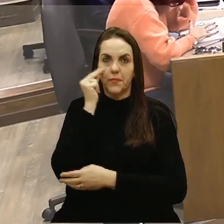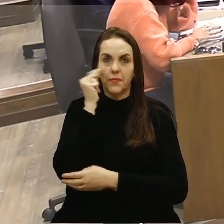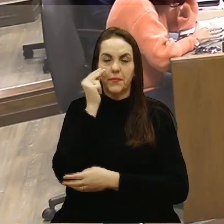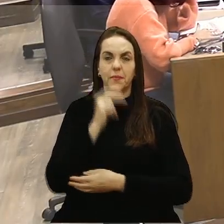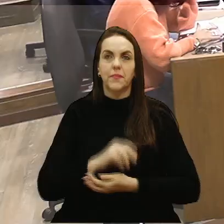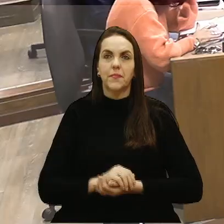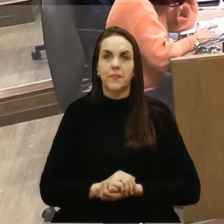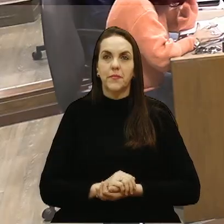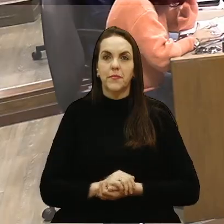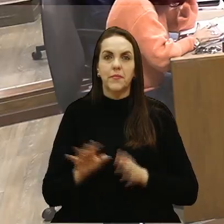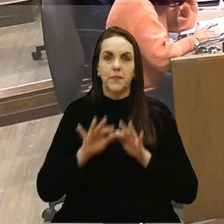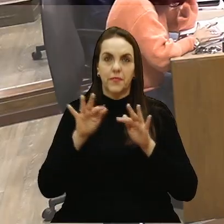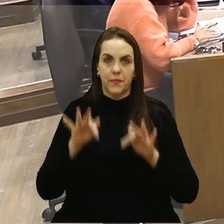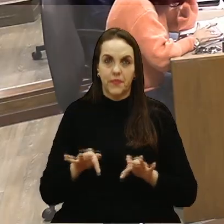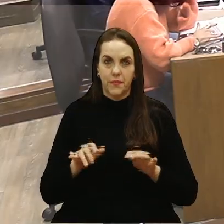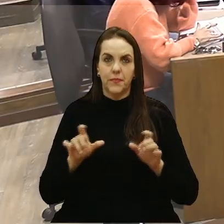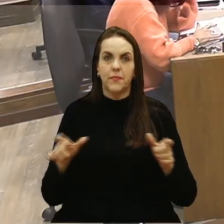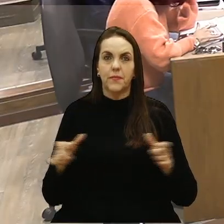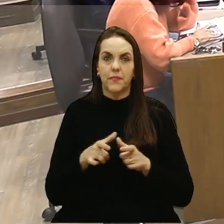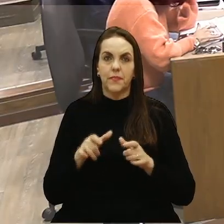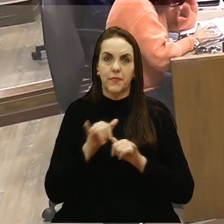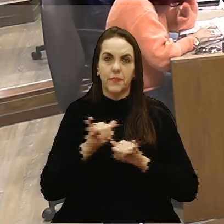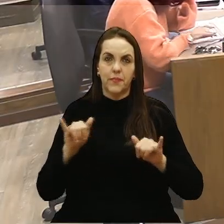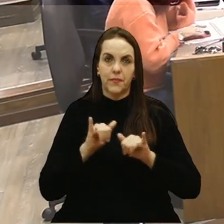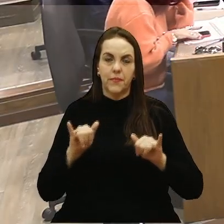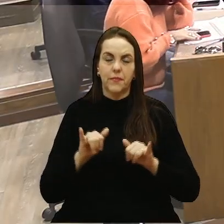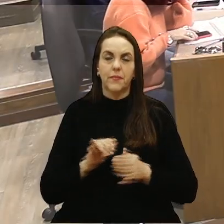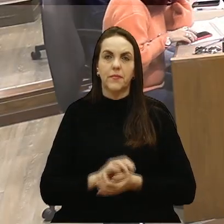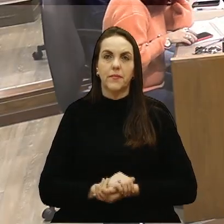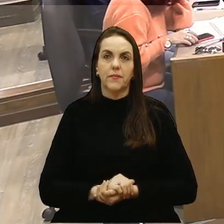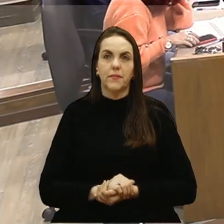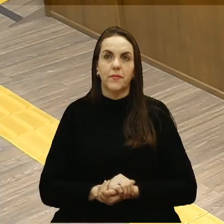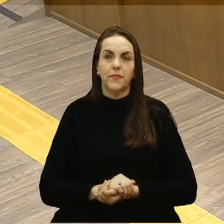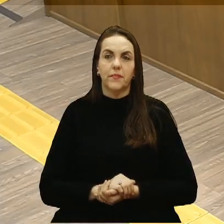Encerrada as pequenas comunicações. Com a anuência